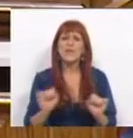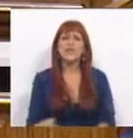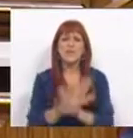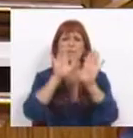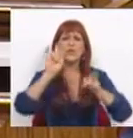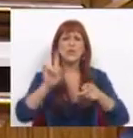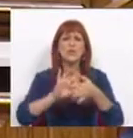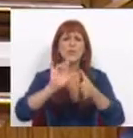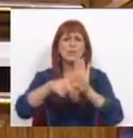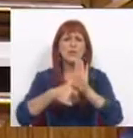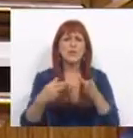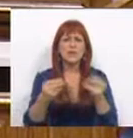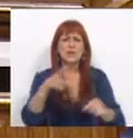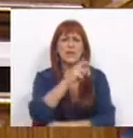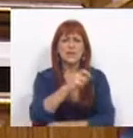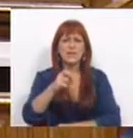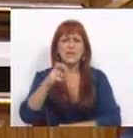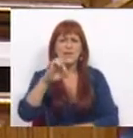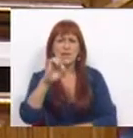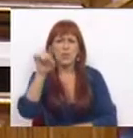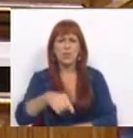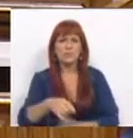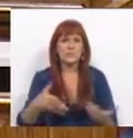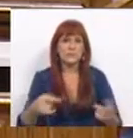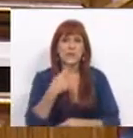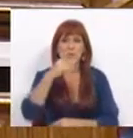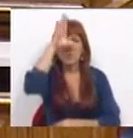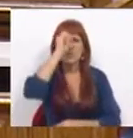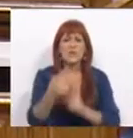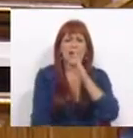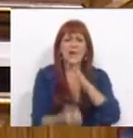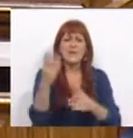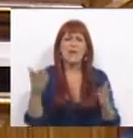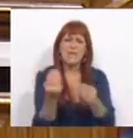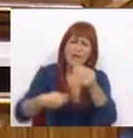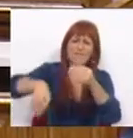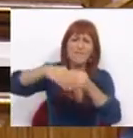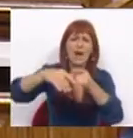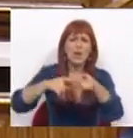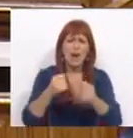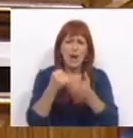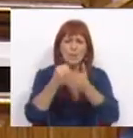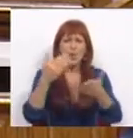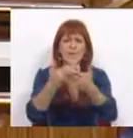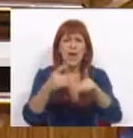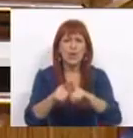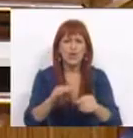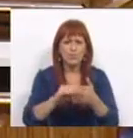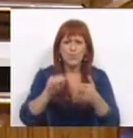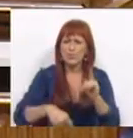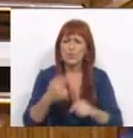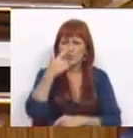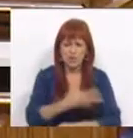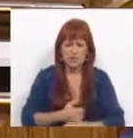ver com o projeto de resolução 338, que recomenda ao Governo que crie incentivos adicionais de apoio à contratação